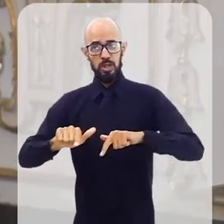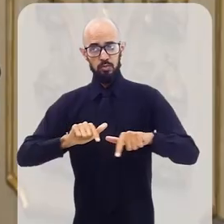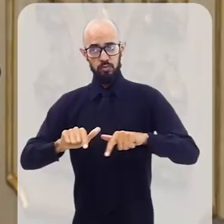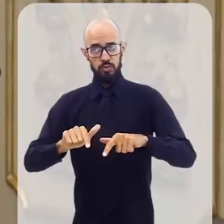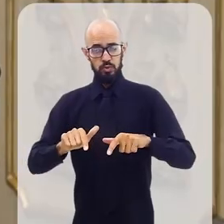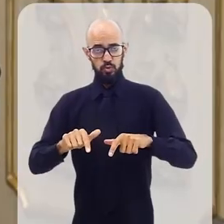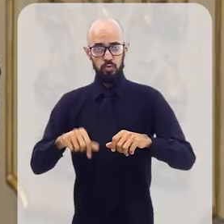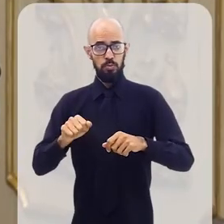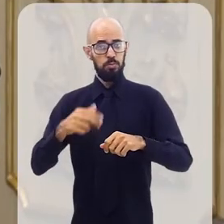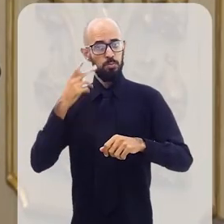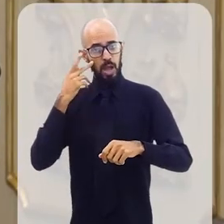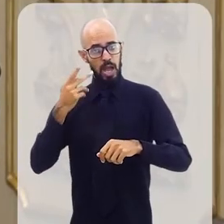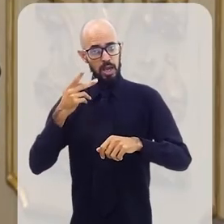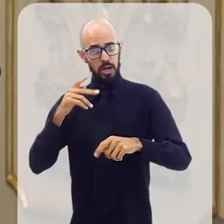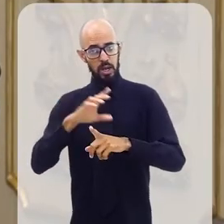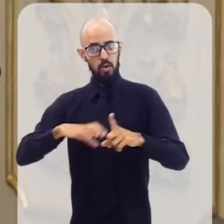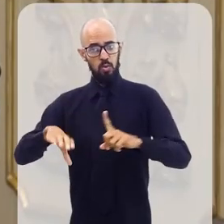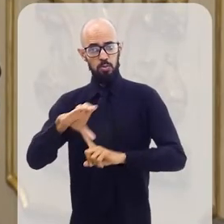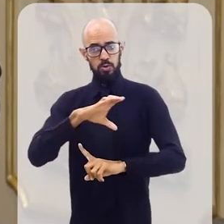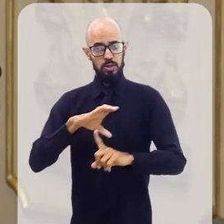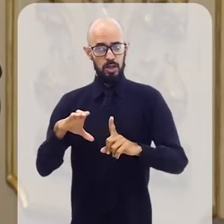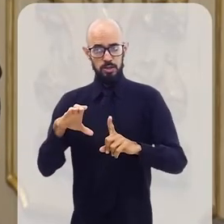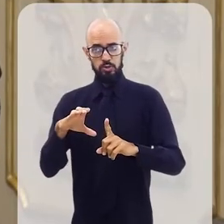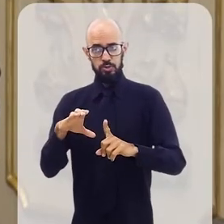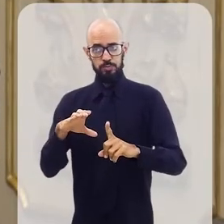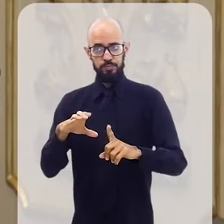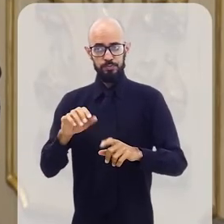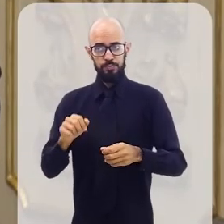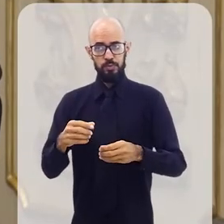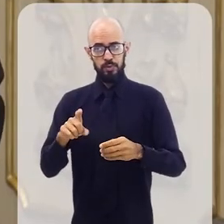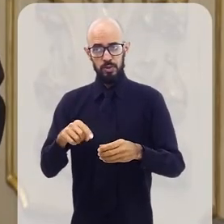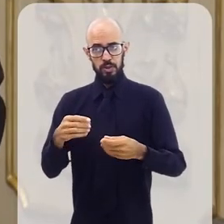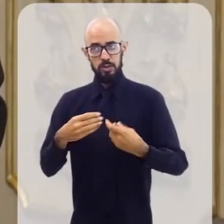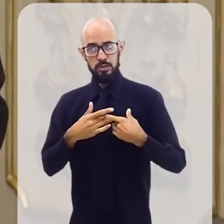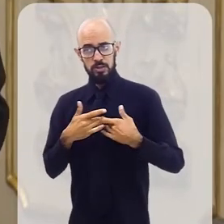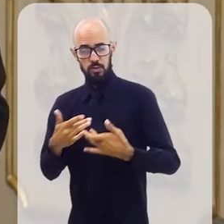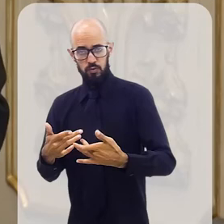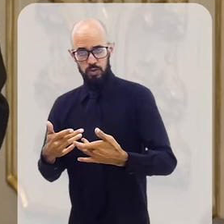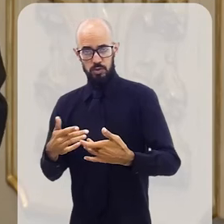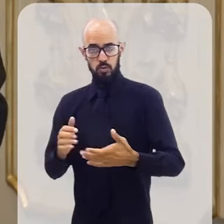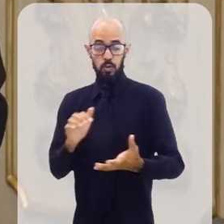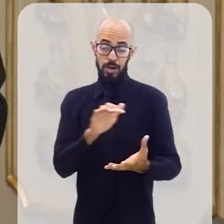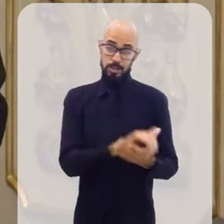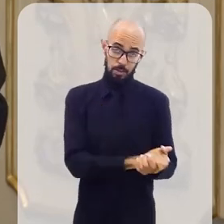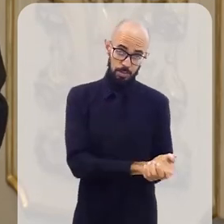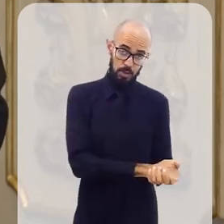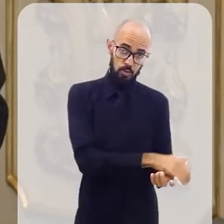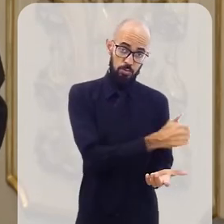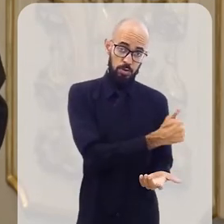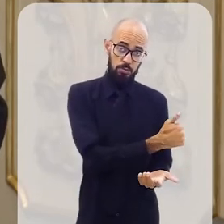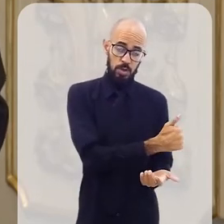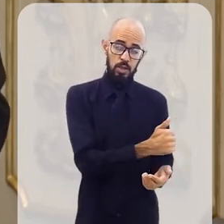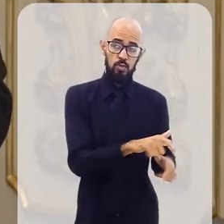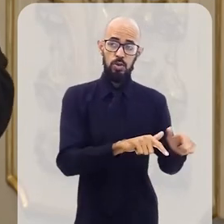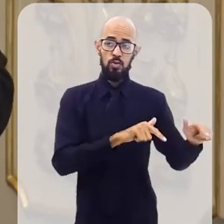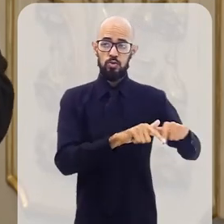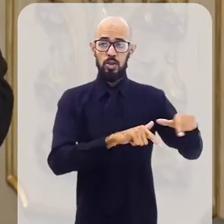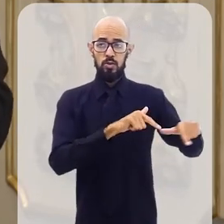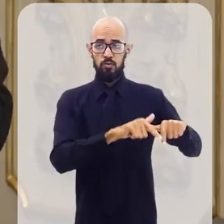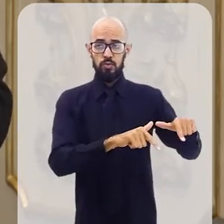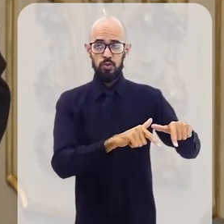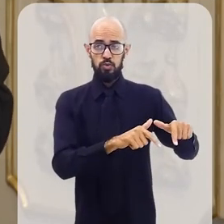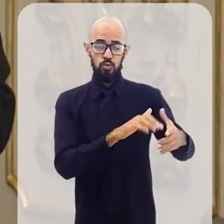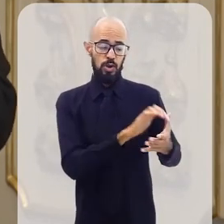ordem é um serviço à comunidade então em tudo servir o casamento é o